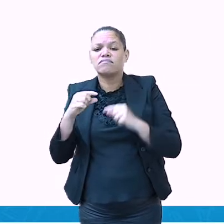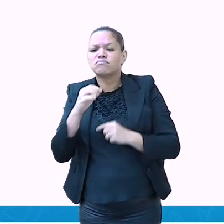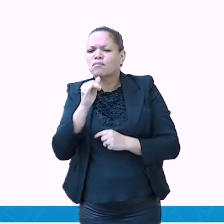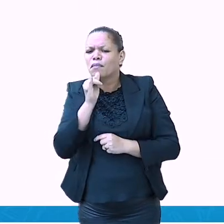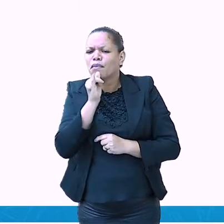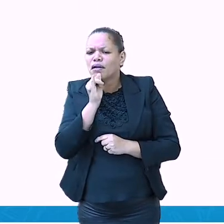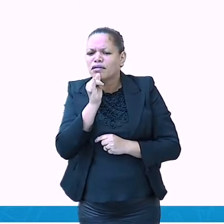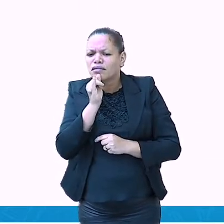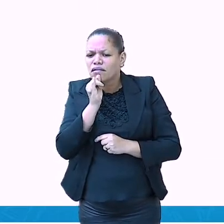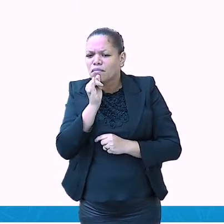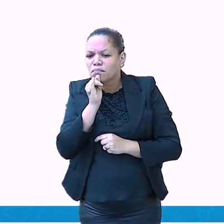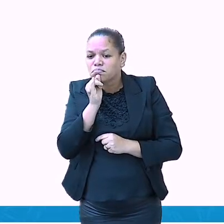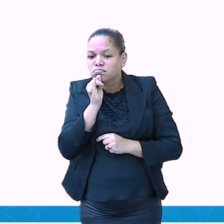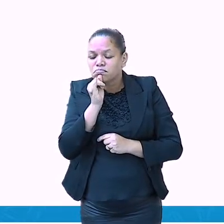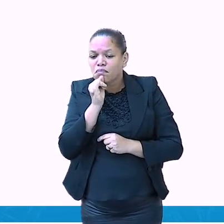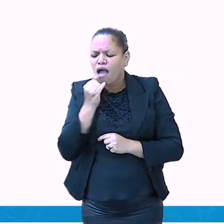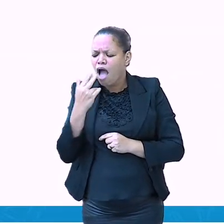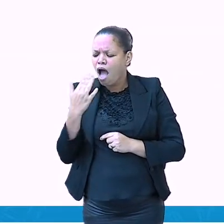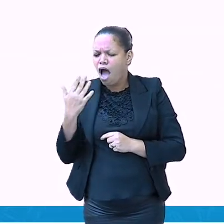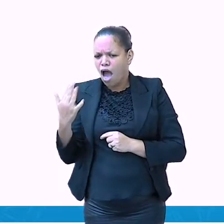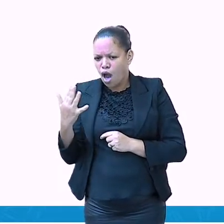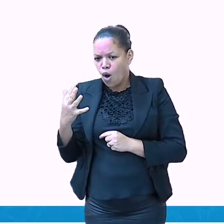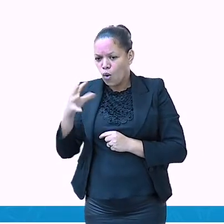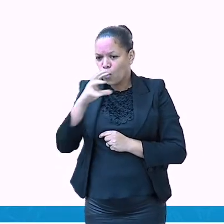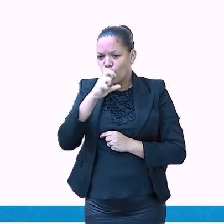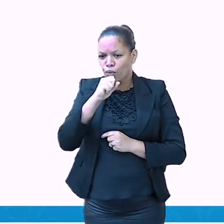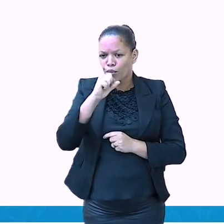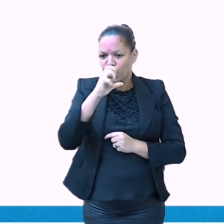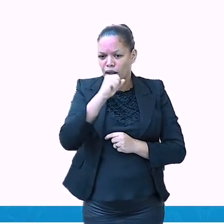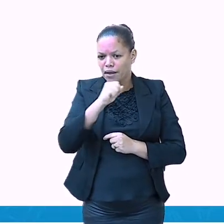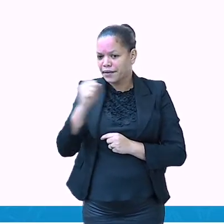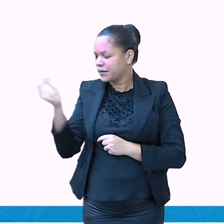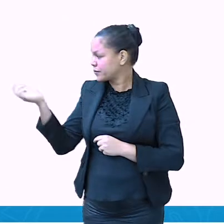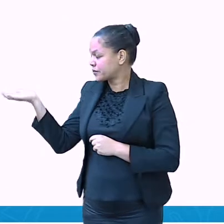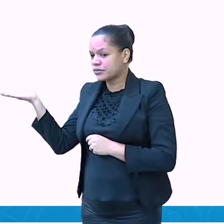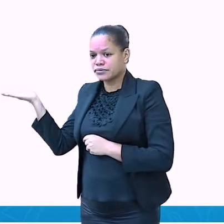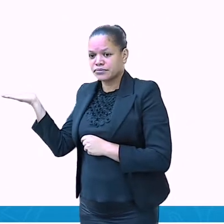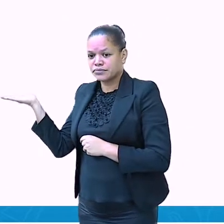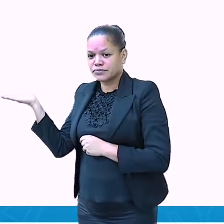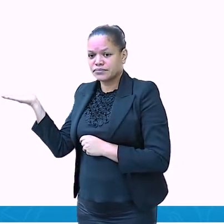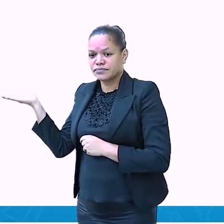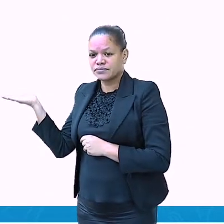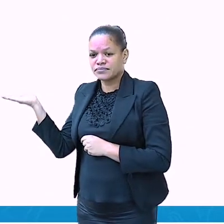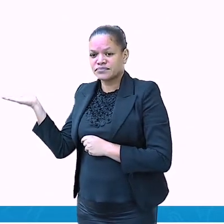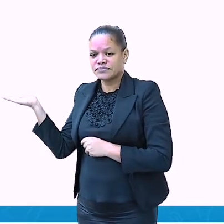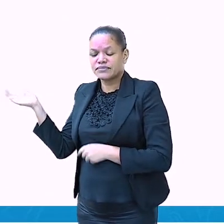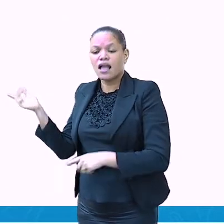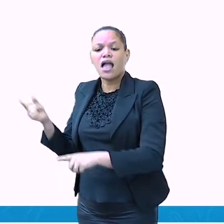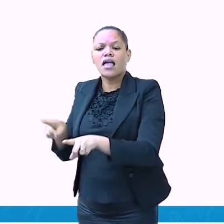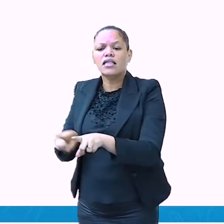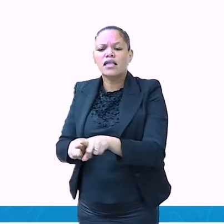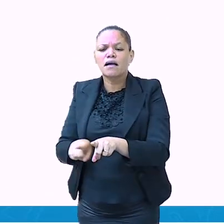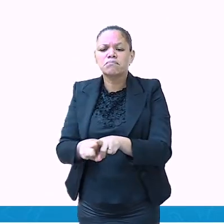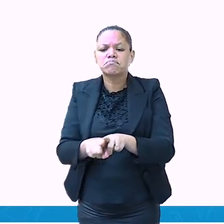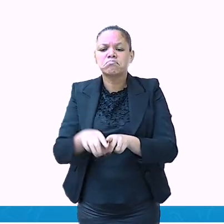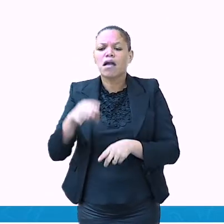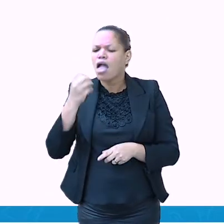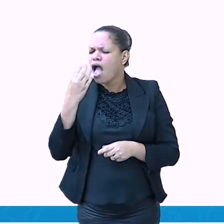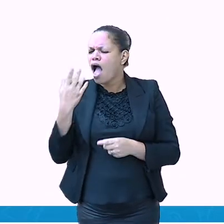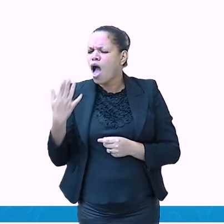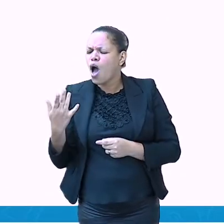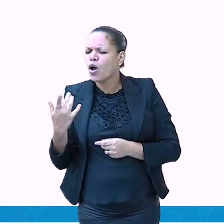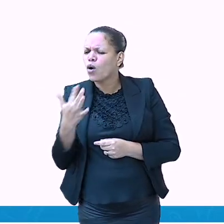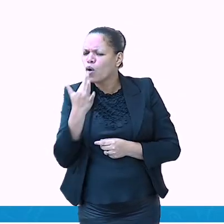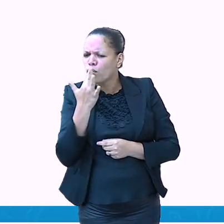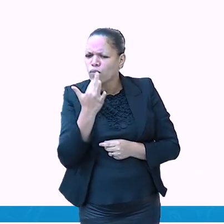sacos aéreos, aonde ajuda o pássaro na respiração, tá?